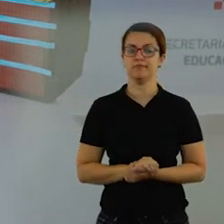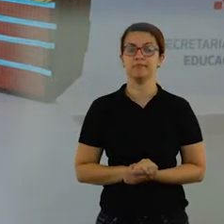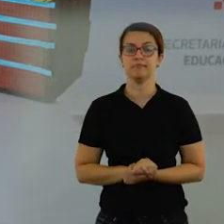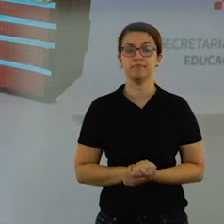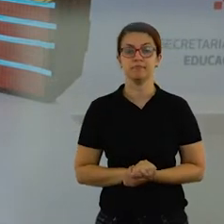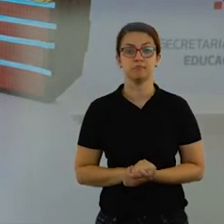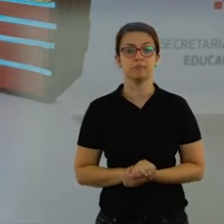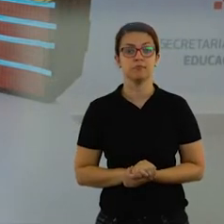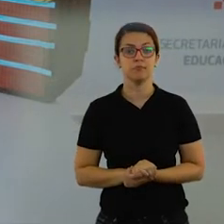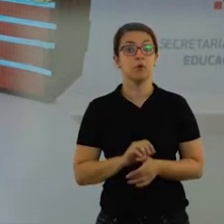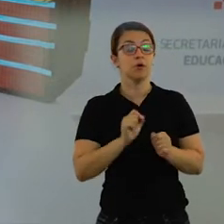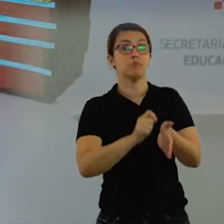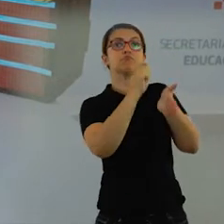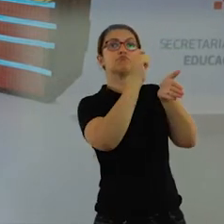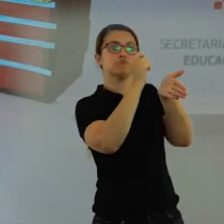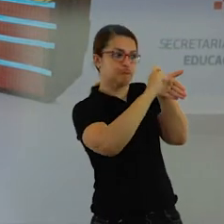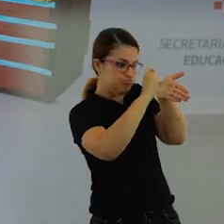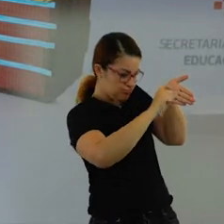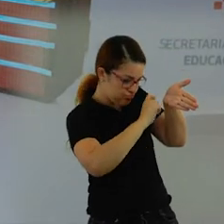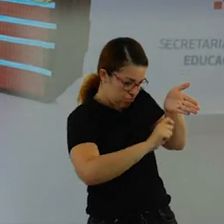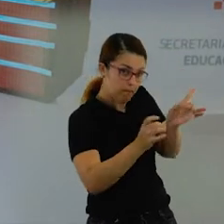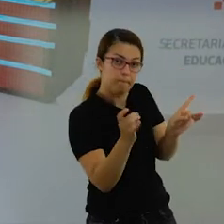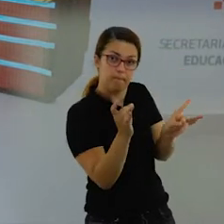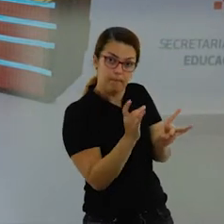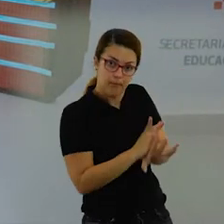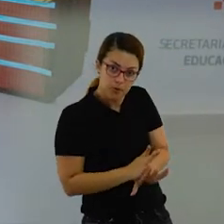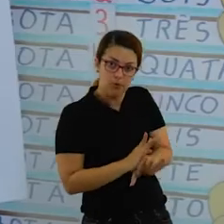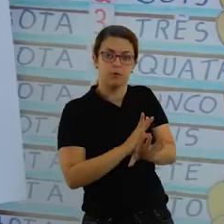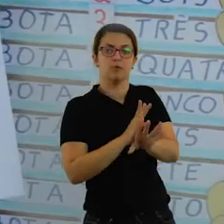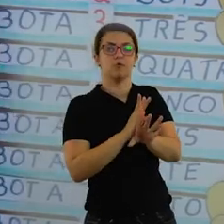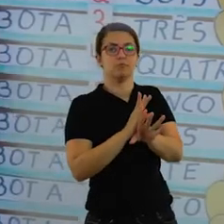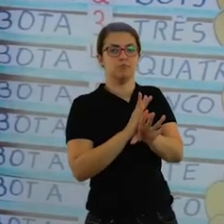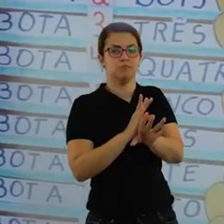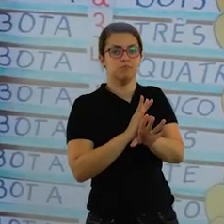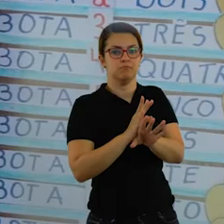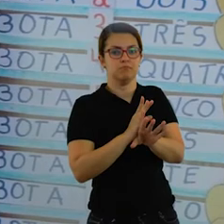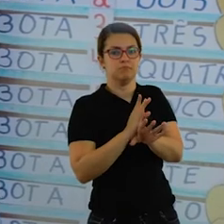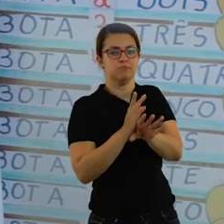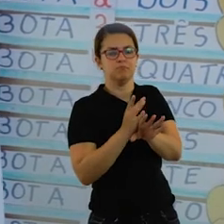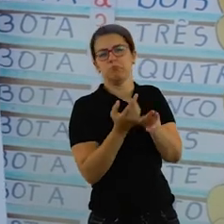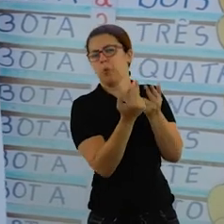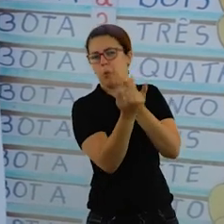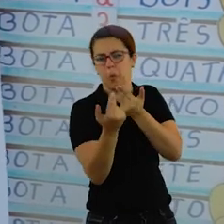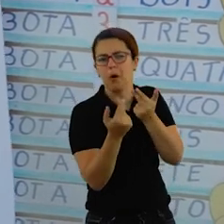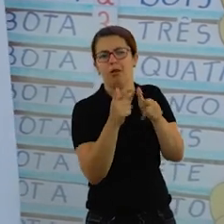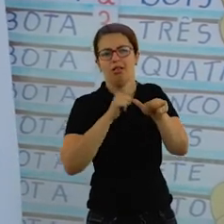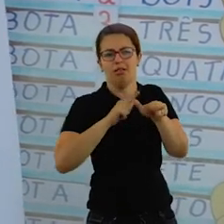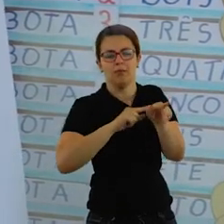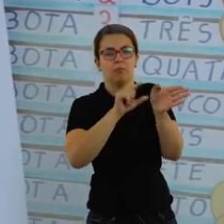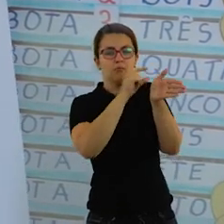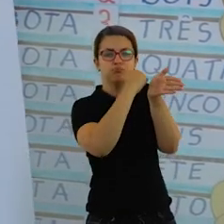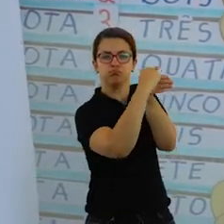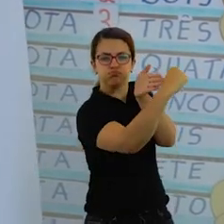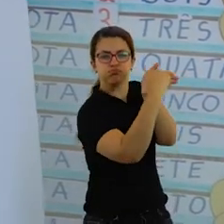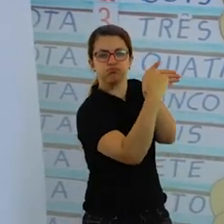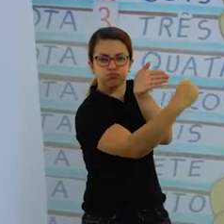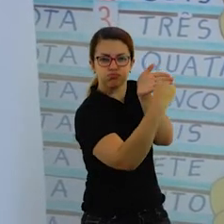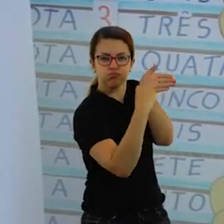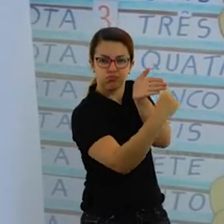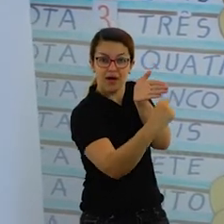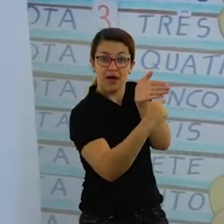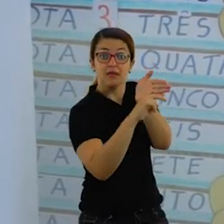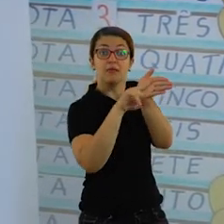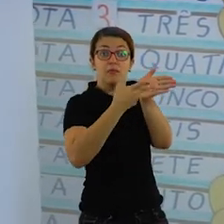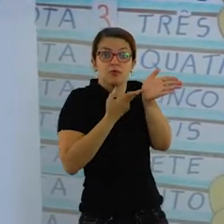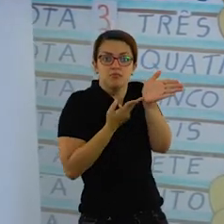fazer. Então, pronto a parlenda, você já escreveu, né? Tenta fazer as letras mais ou menos do mesmo tamanho. Aí você vai